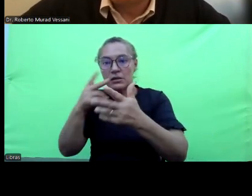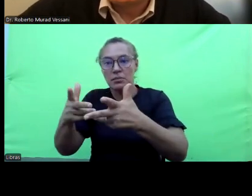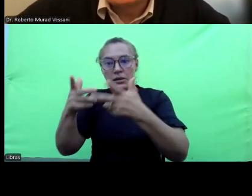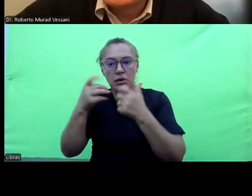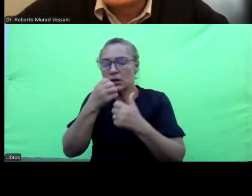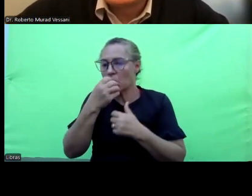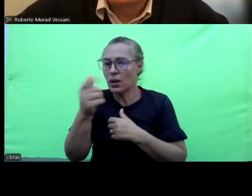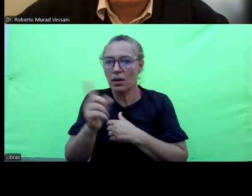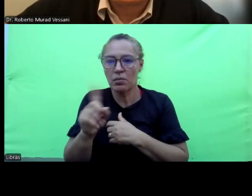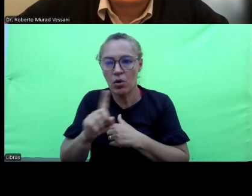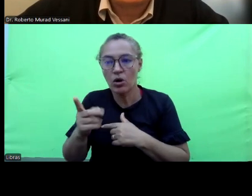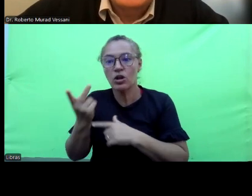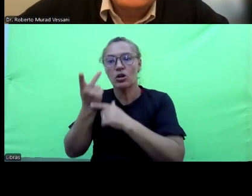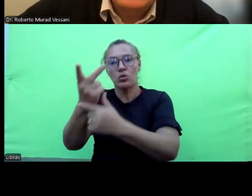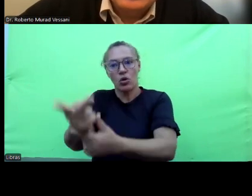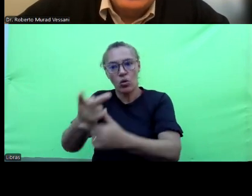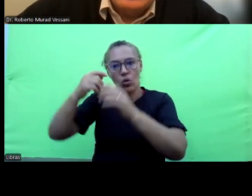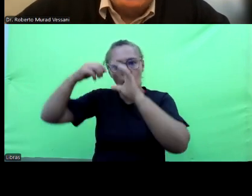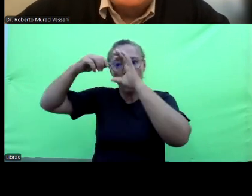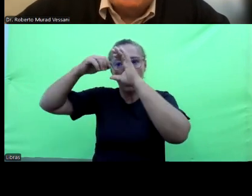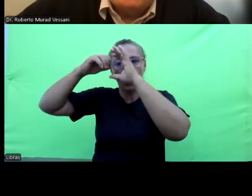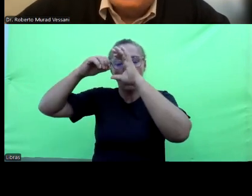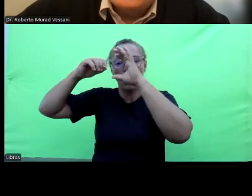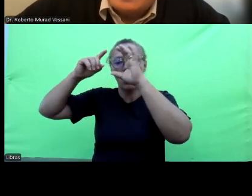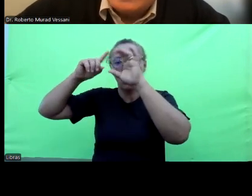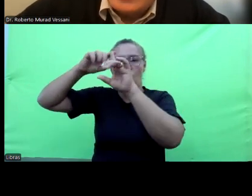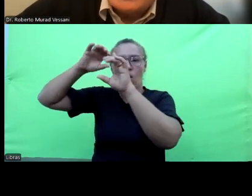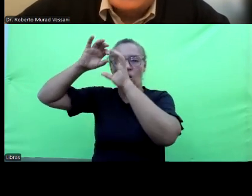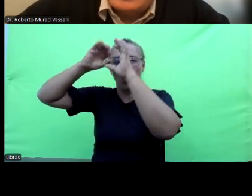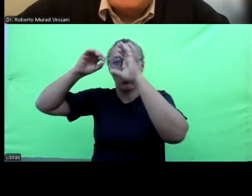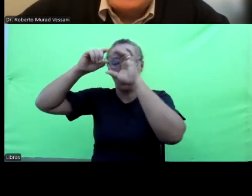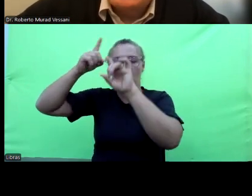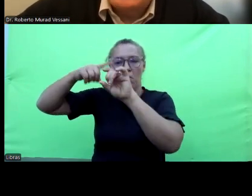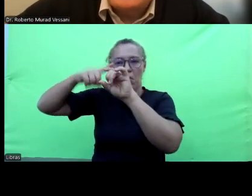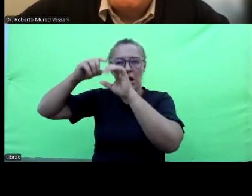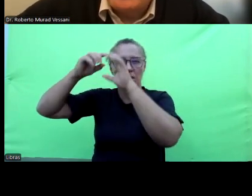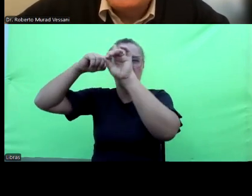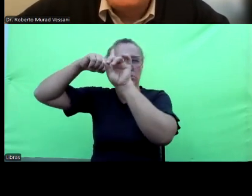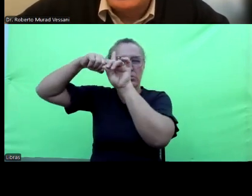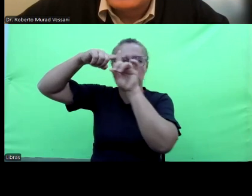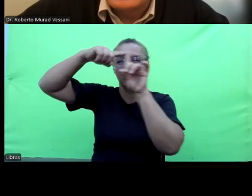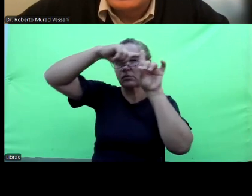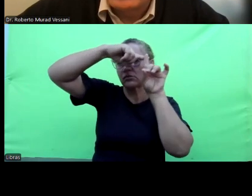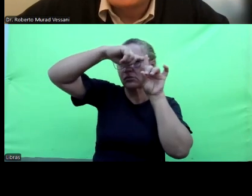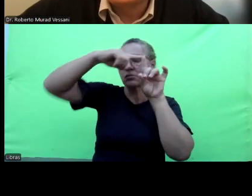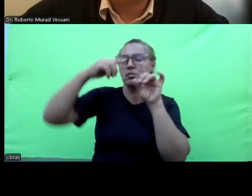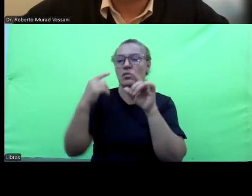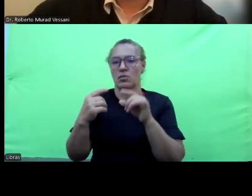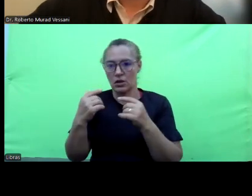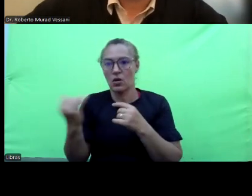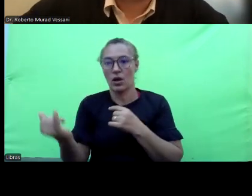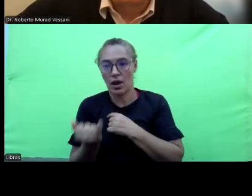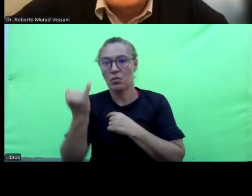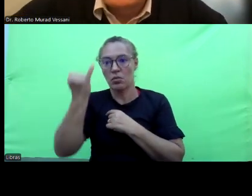procurar o oftalmologista já numa fase muito tarde. Então, o exame de rastreamento, ele é muito importante. A consulta